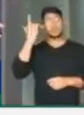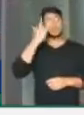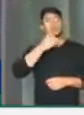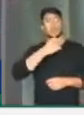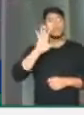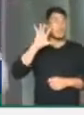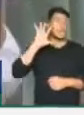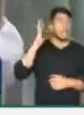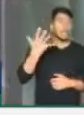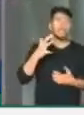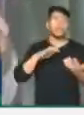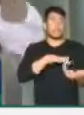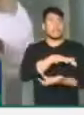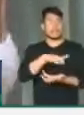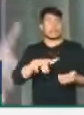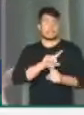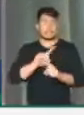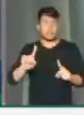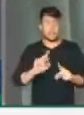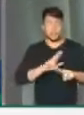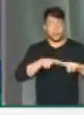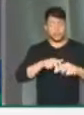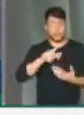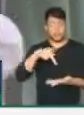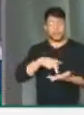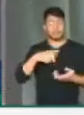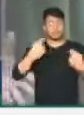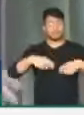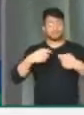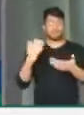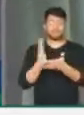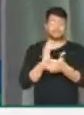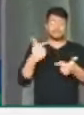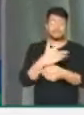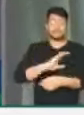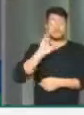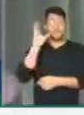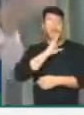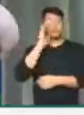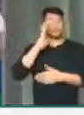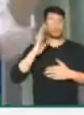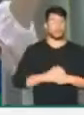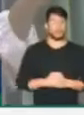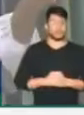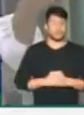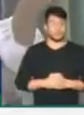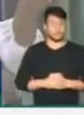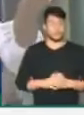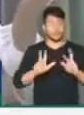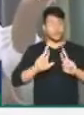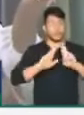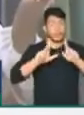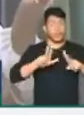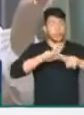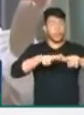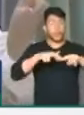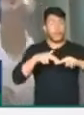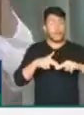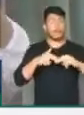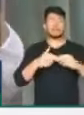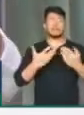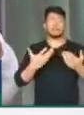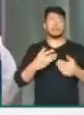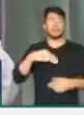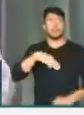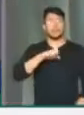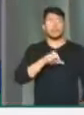crise merece medidas agudas e emergenciais, de curtíssimo prazo. E não é o mercado que dará solução a isso. Quem